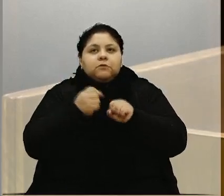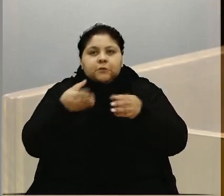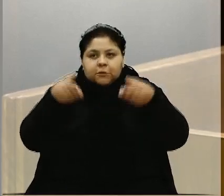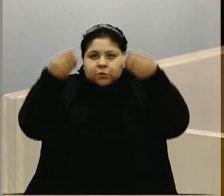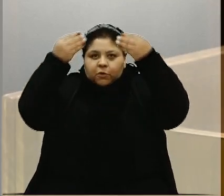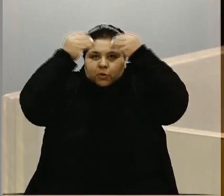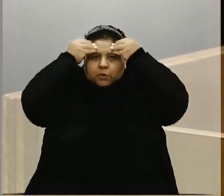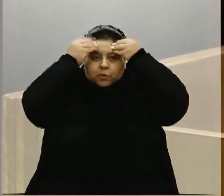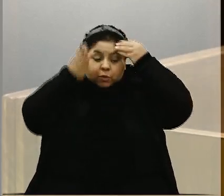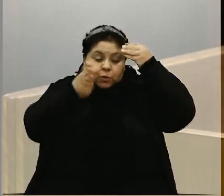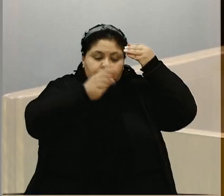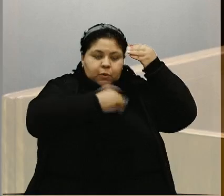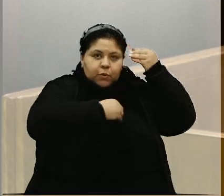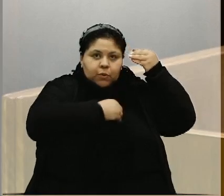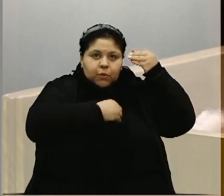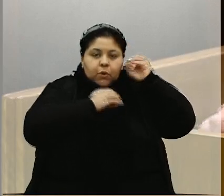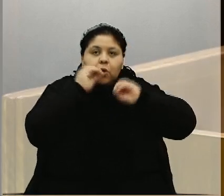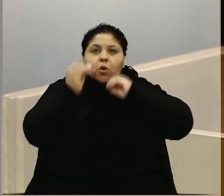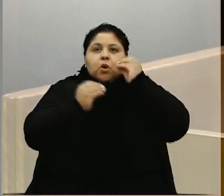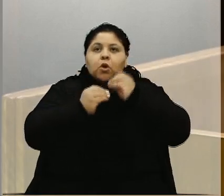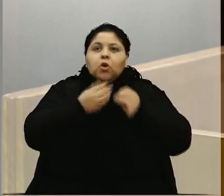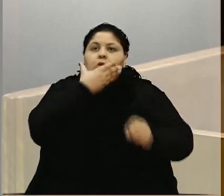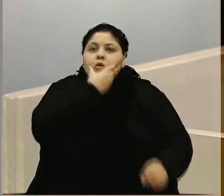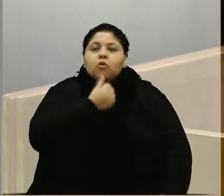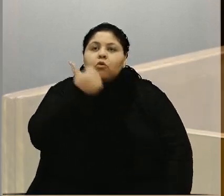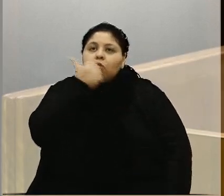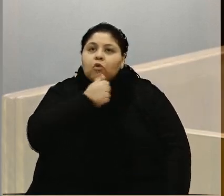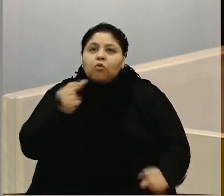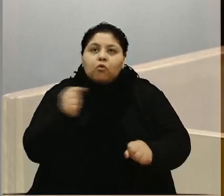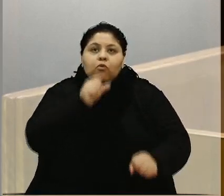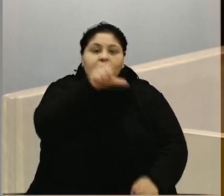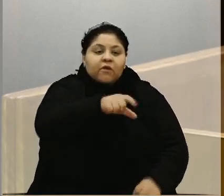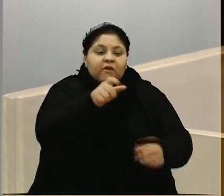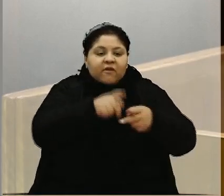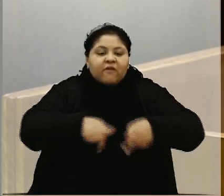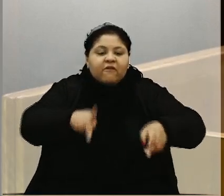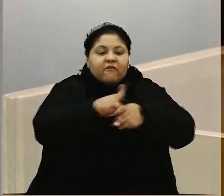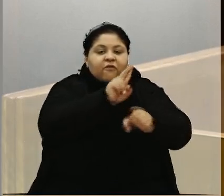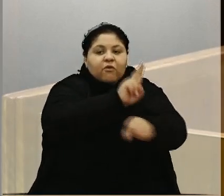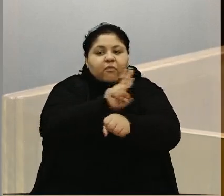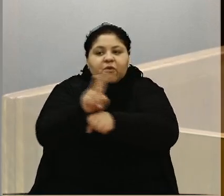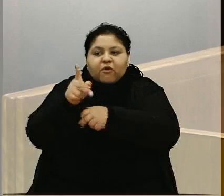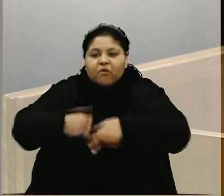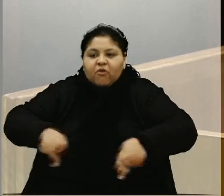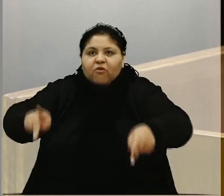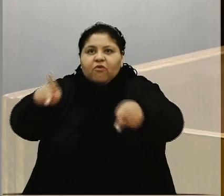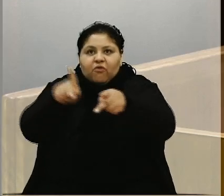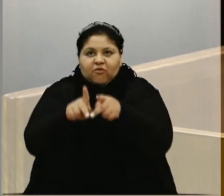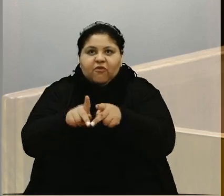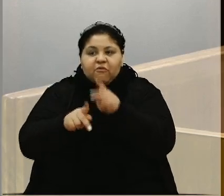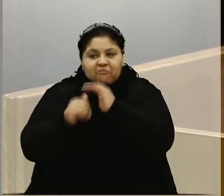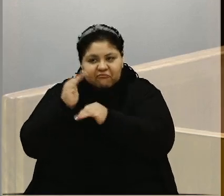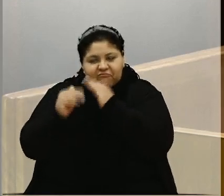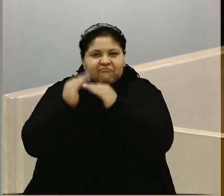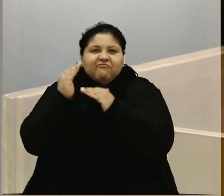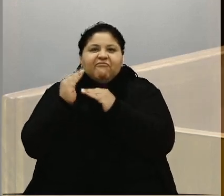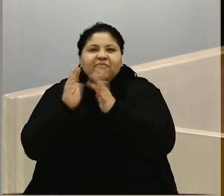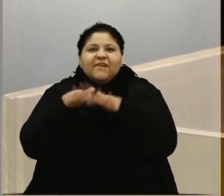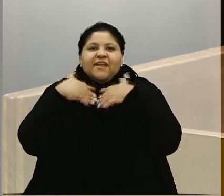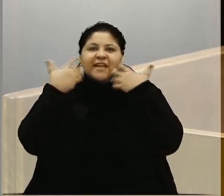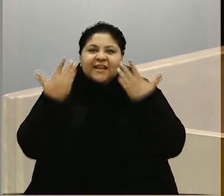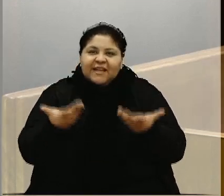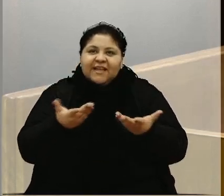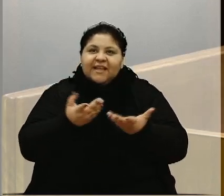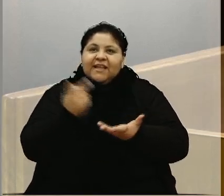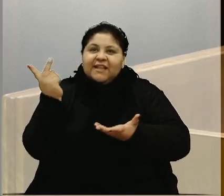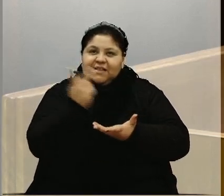reflexões nos seus corações, como homens e mulheres que foram eleitos para o povo, para cuidar do povo e fazer o povo prosperar. Então, eu quero deixar essas